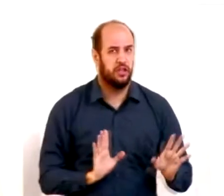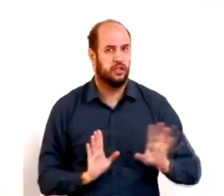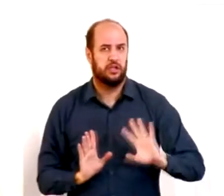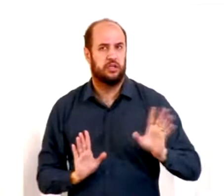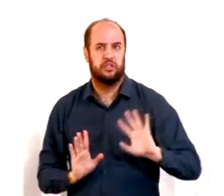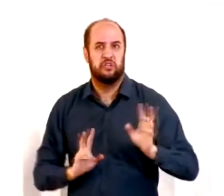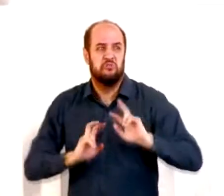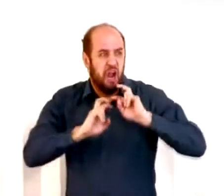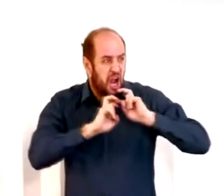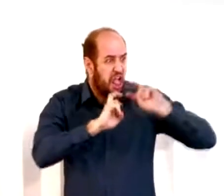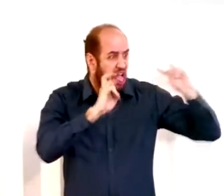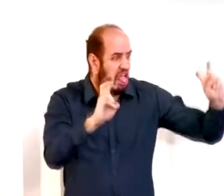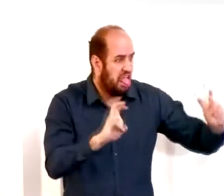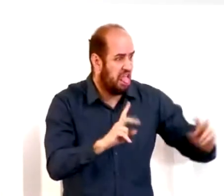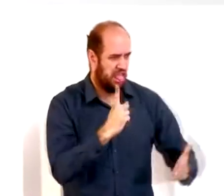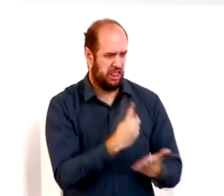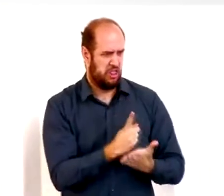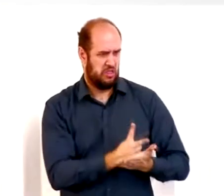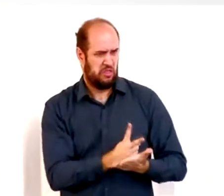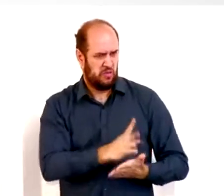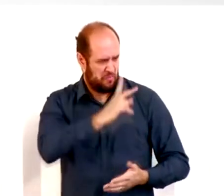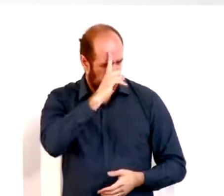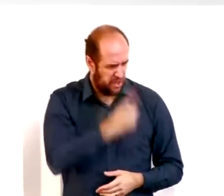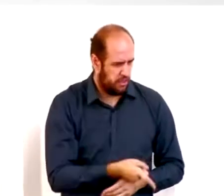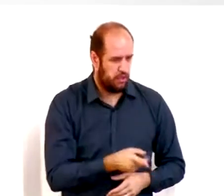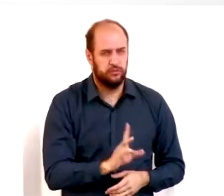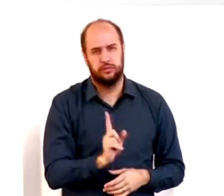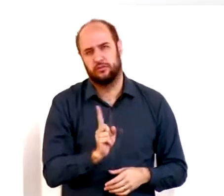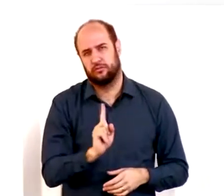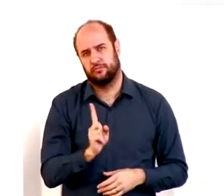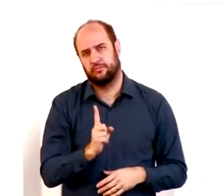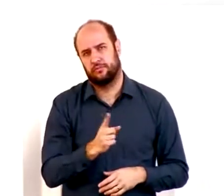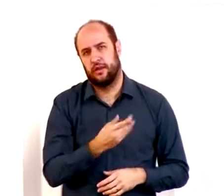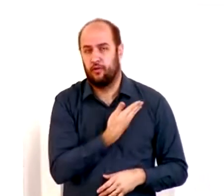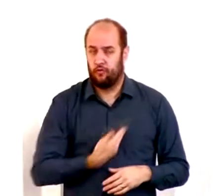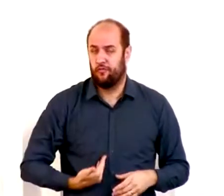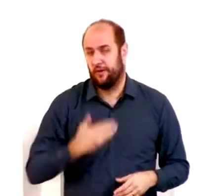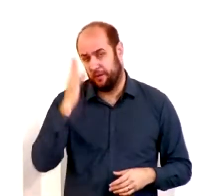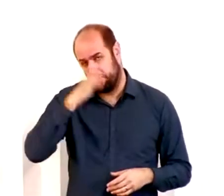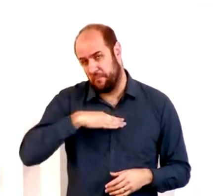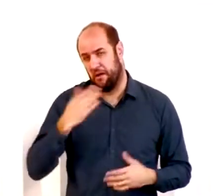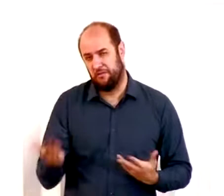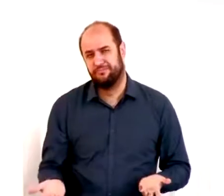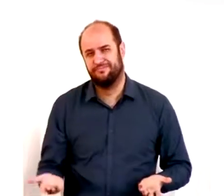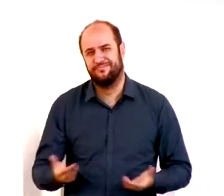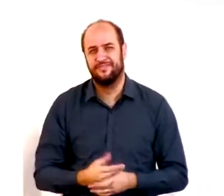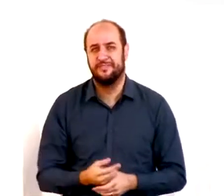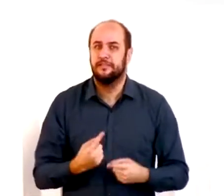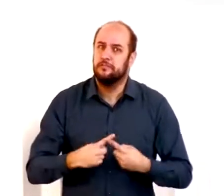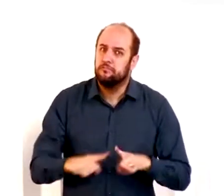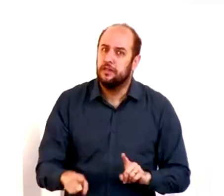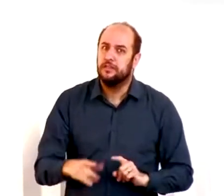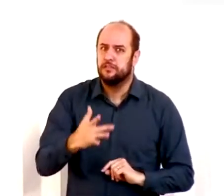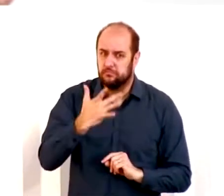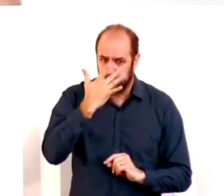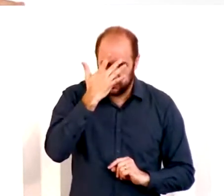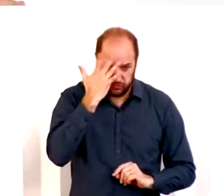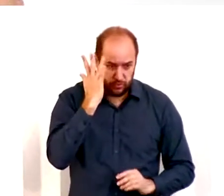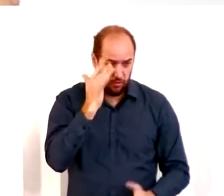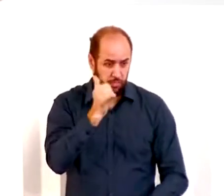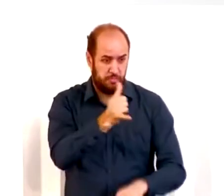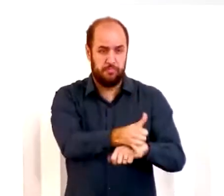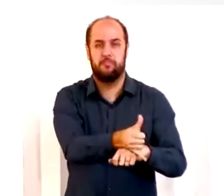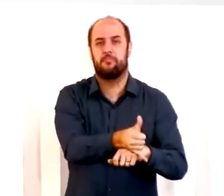levanta a voz, que a última palavra é sempre dele. Esses geralmente governam muito mal suas casas. É aquele que está à